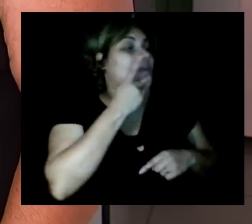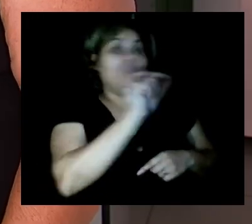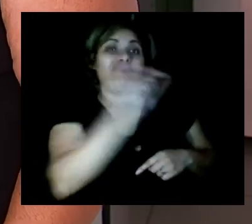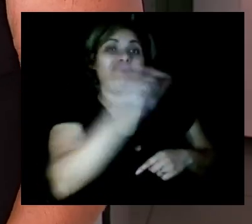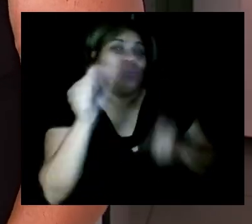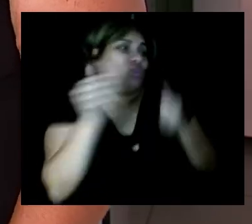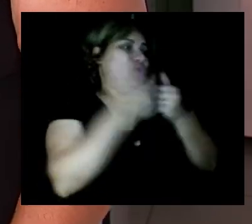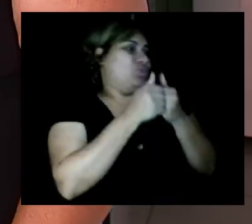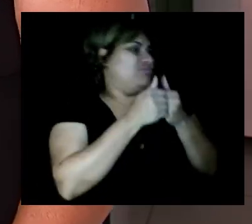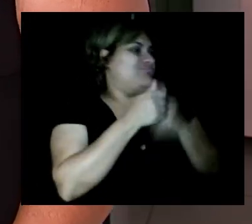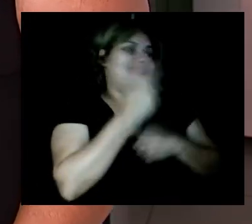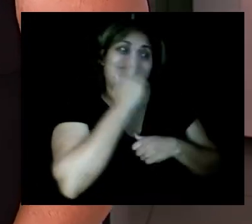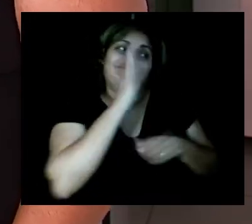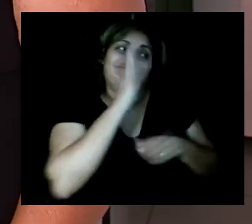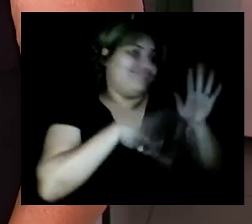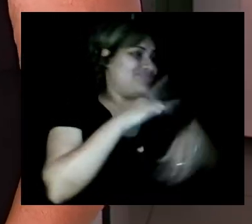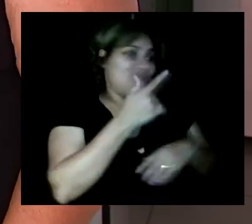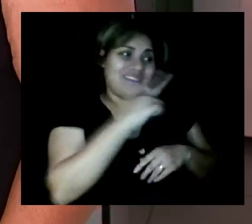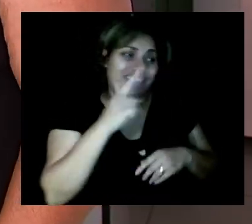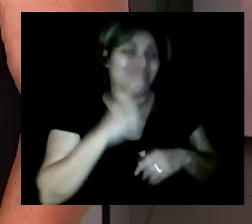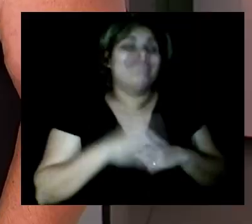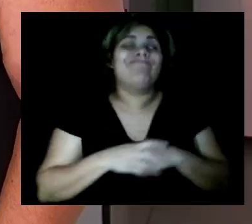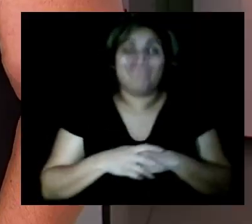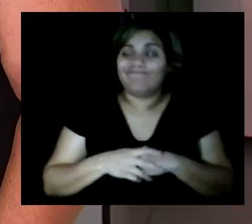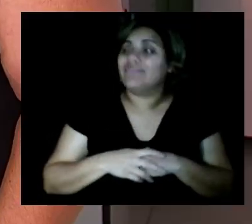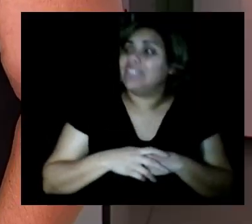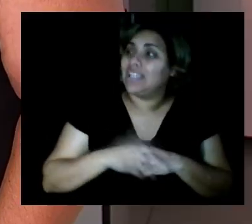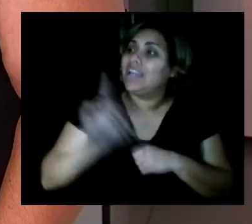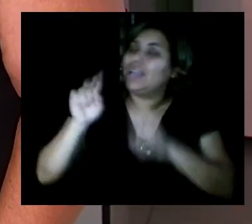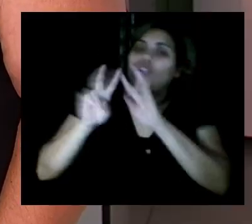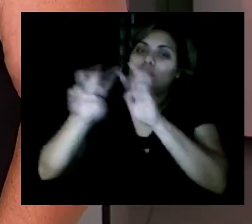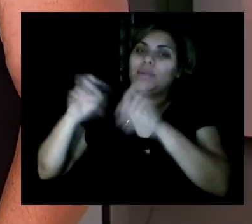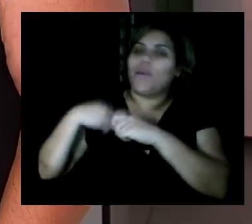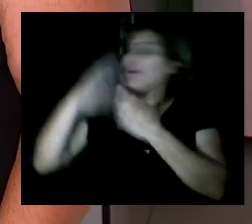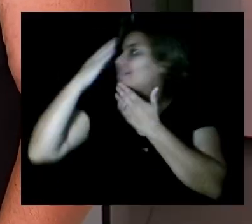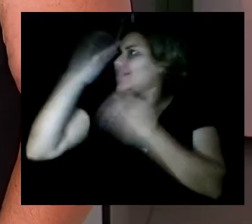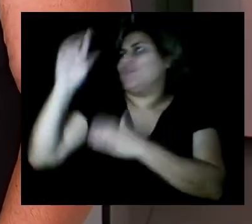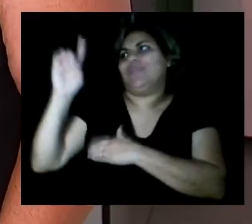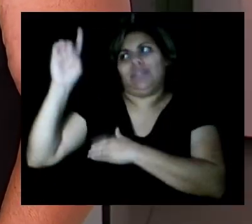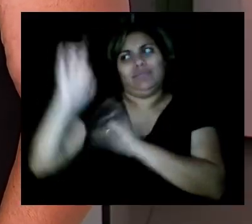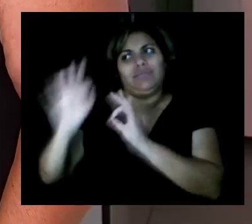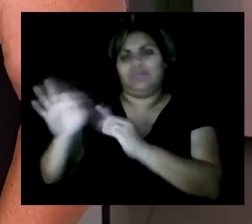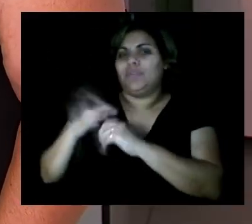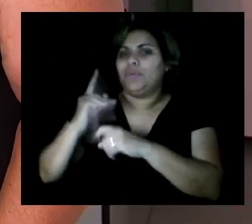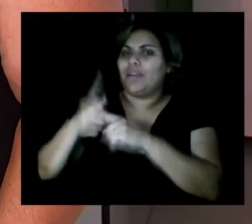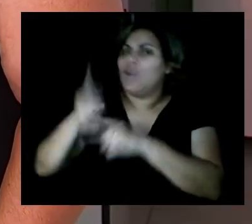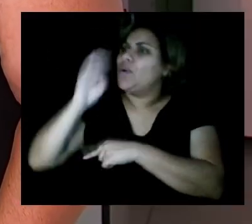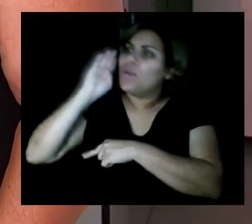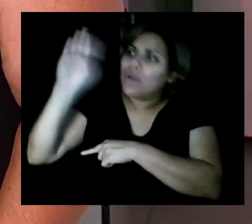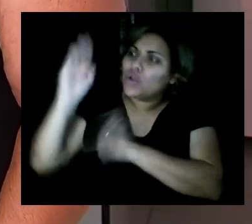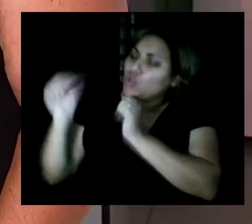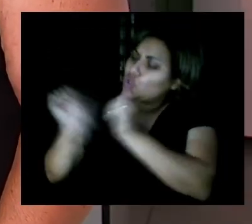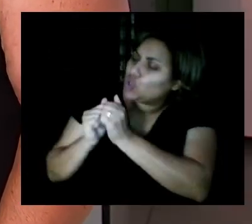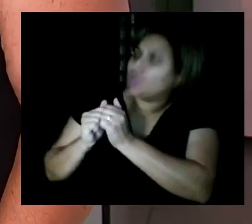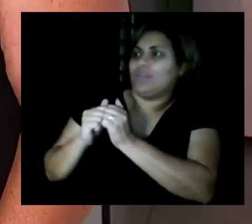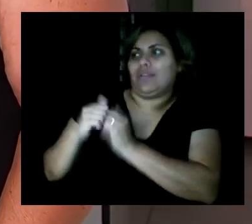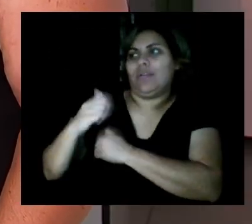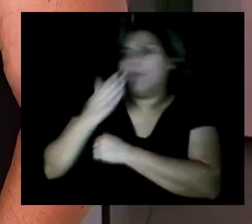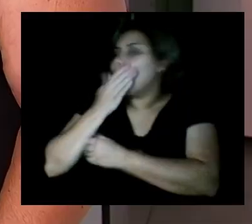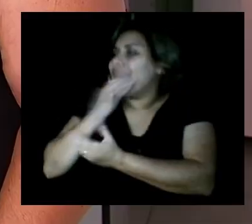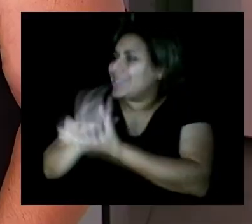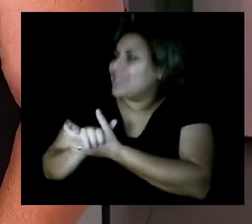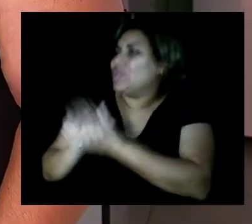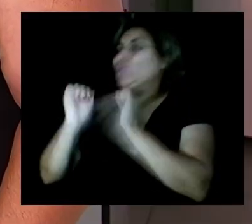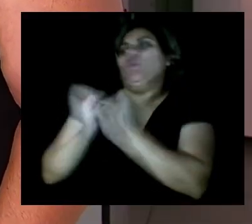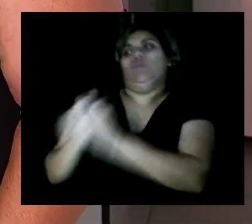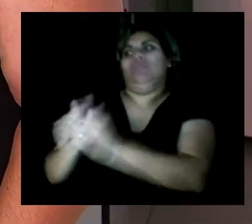gente escutou aqui. Falo, nessa parte, eu agradeço a Deus, porque é fundamental você ter a pessoa do lado. E essas mães, assim, eu não consigo nem imaginar o que elas